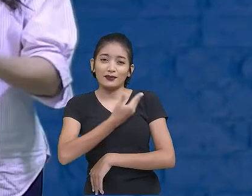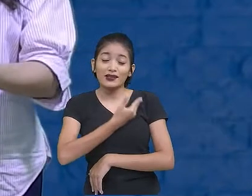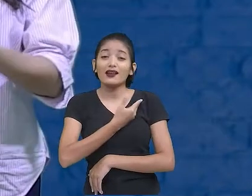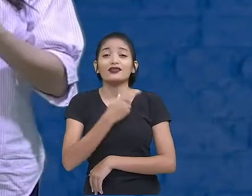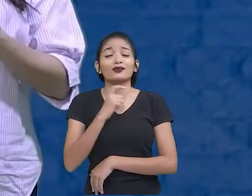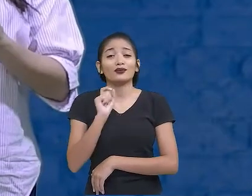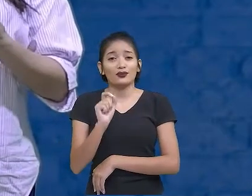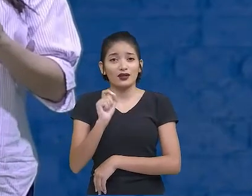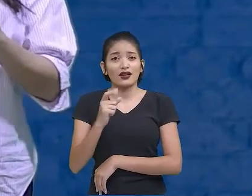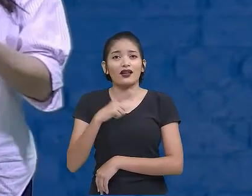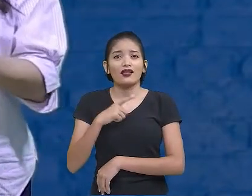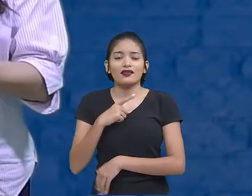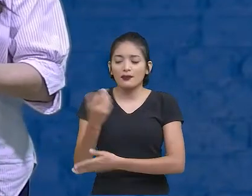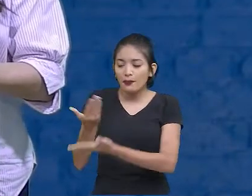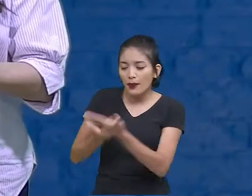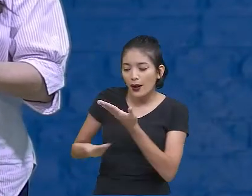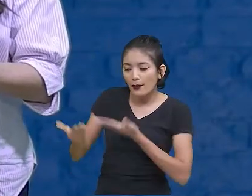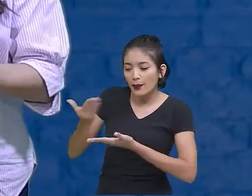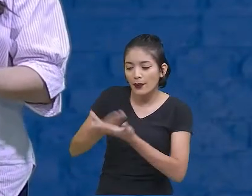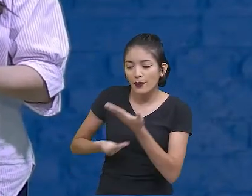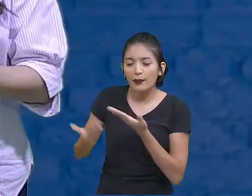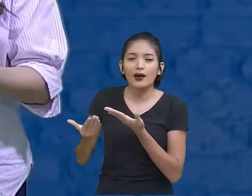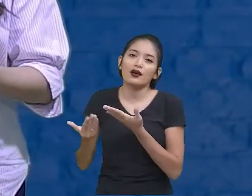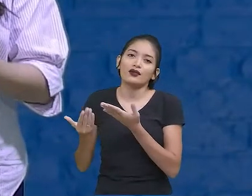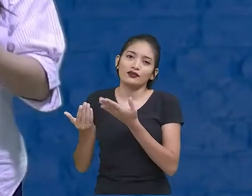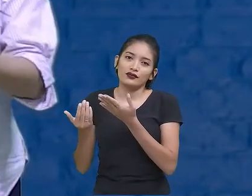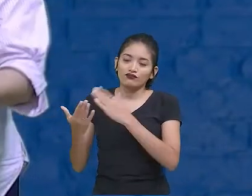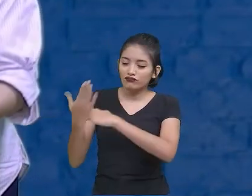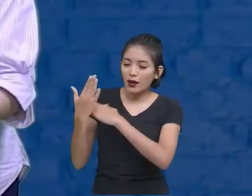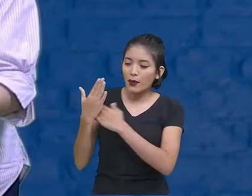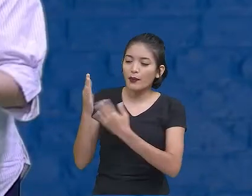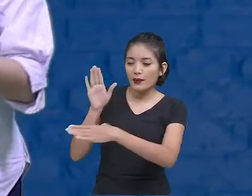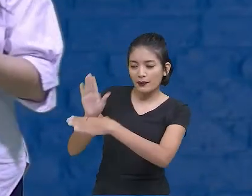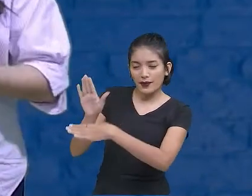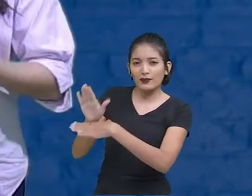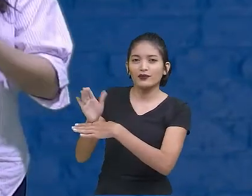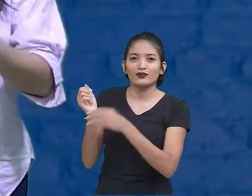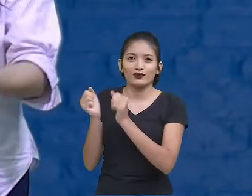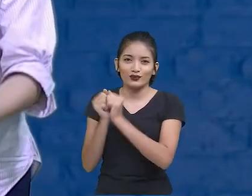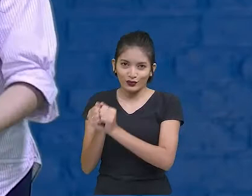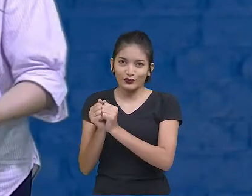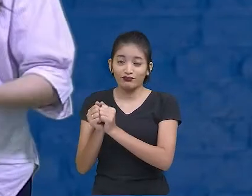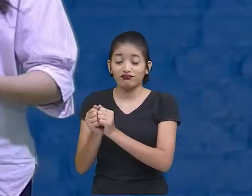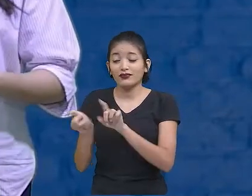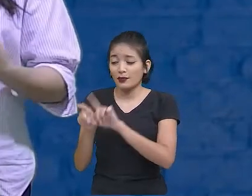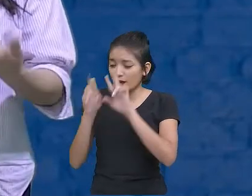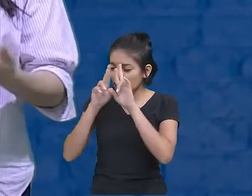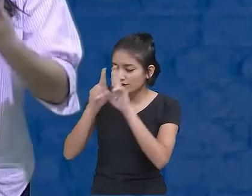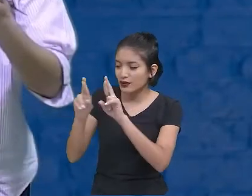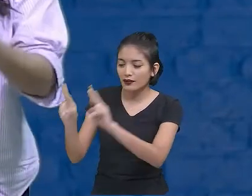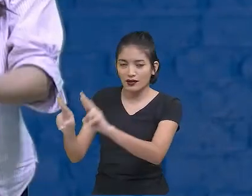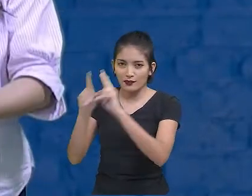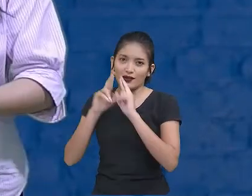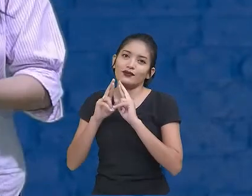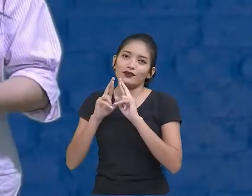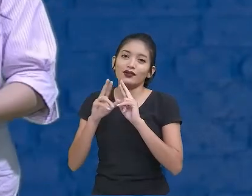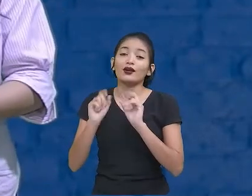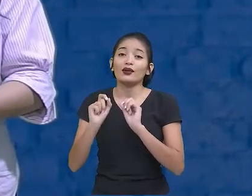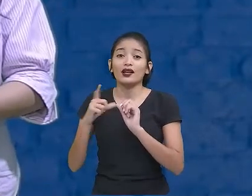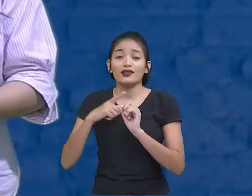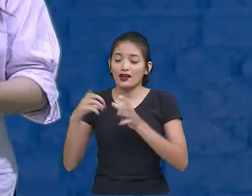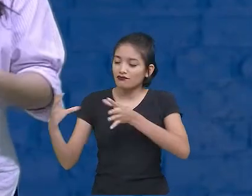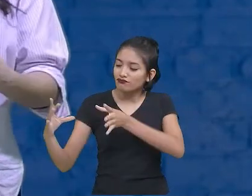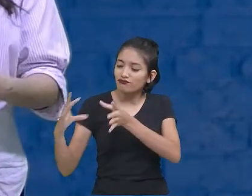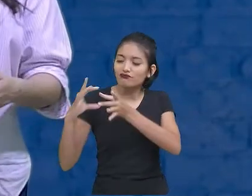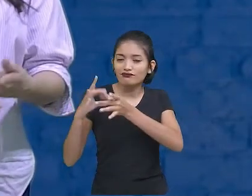uma cooperação mútua, ok? Um ajuda o outro, um respeita o outro. Então, cria-se um laço de